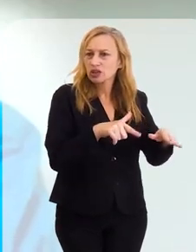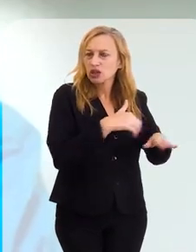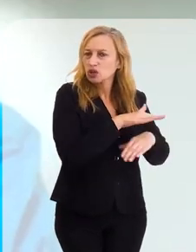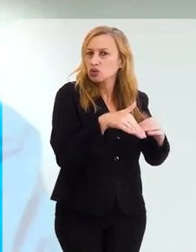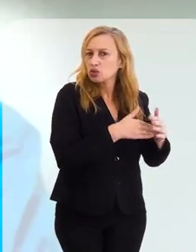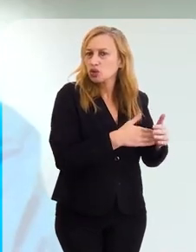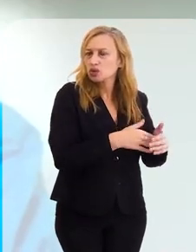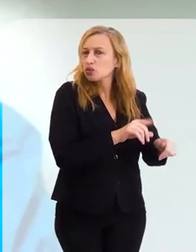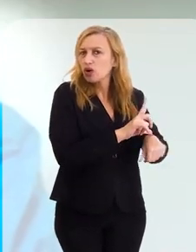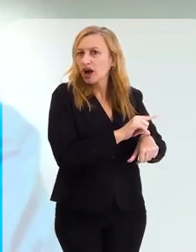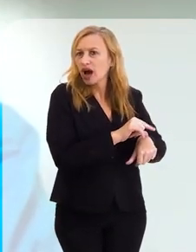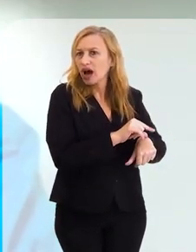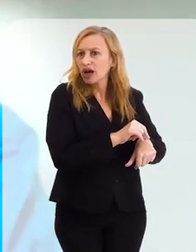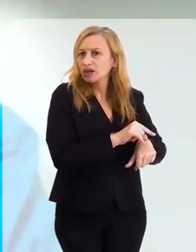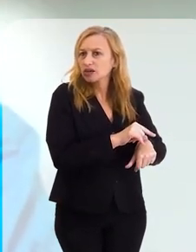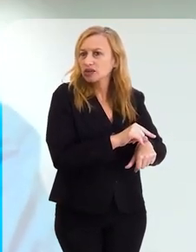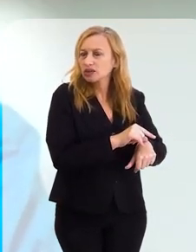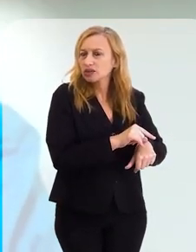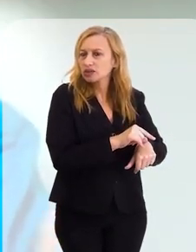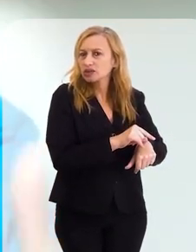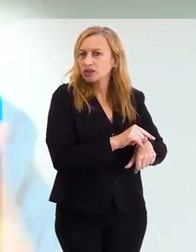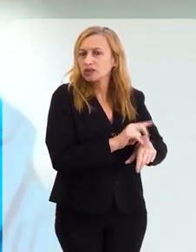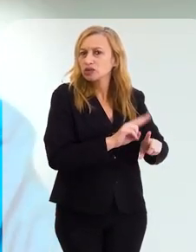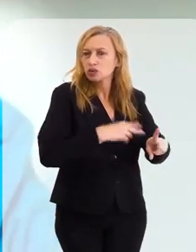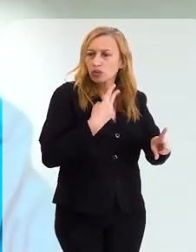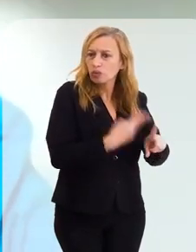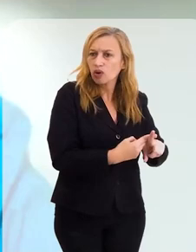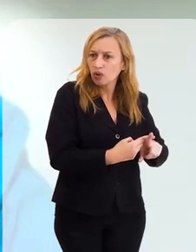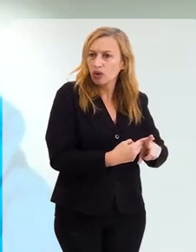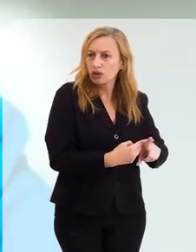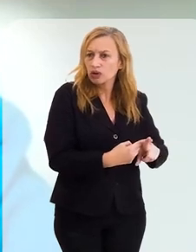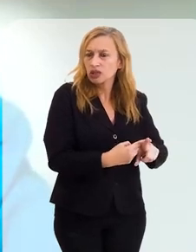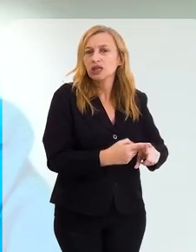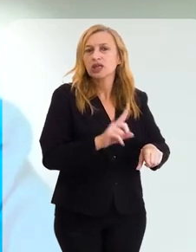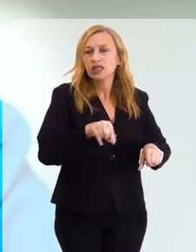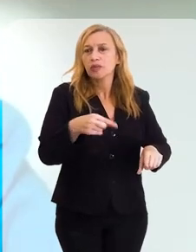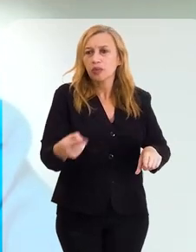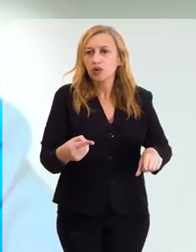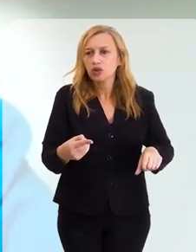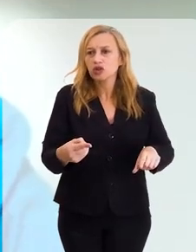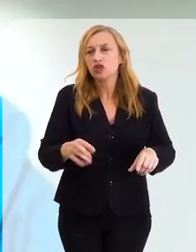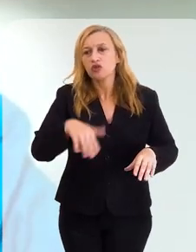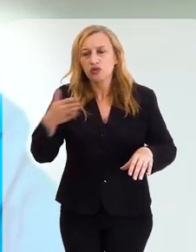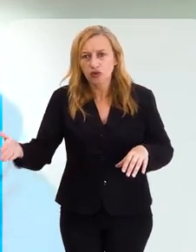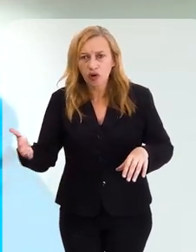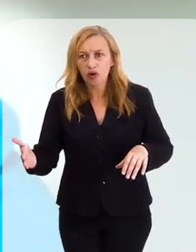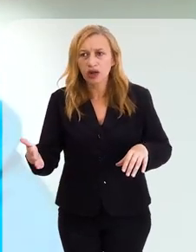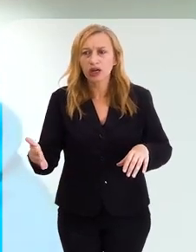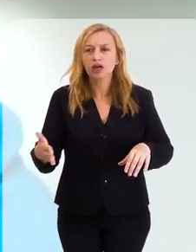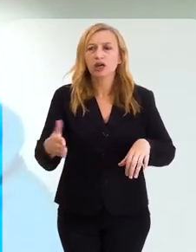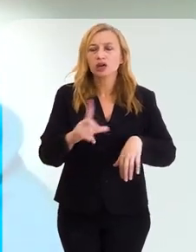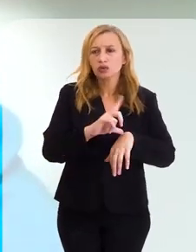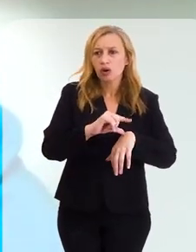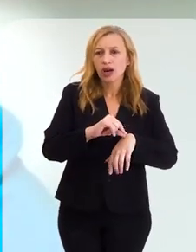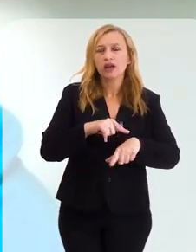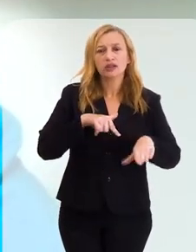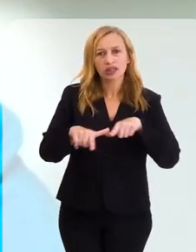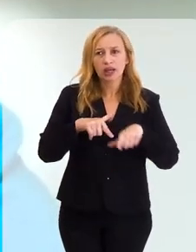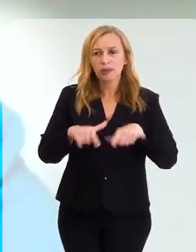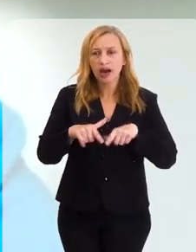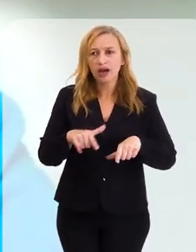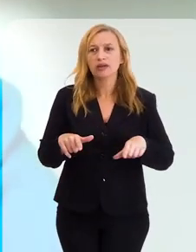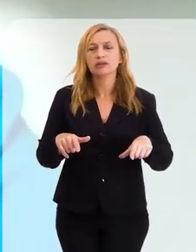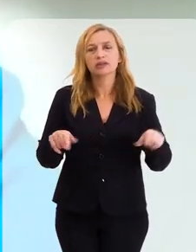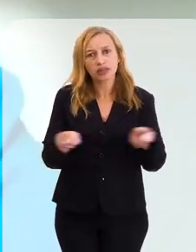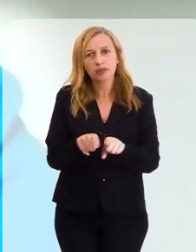alinhamento entre as pessoas no serviço público e depois muito trabalho assíncrono fora da jornada de trabalho.